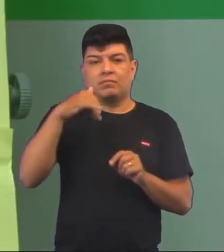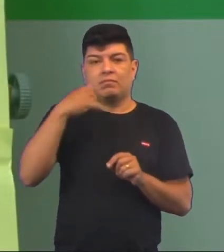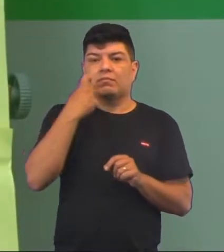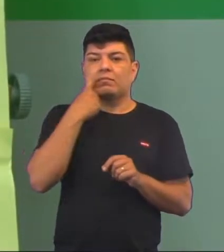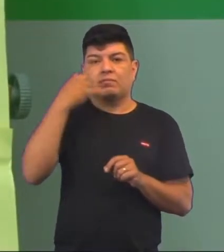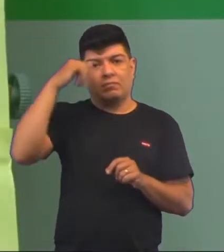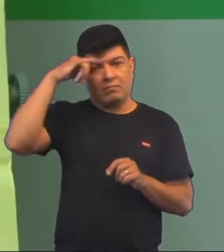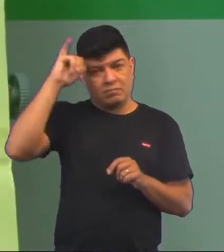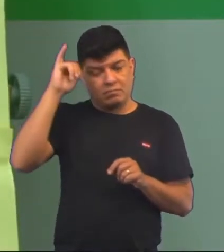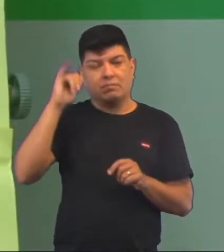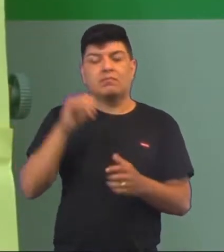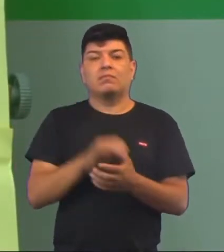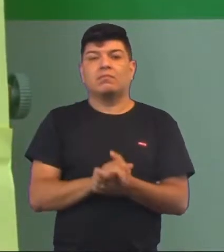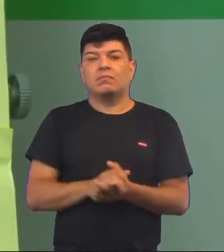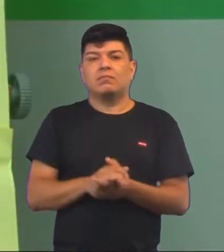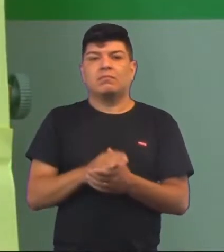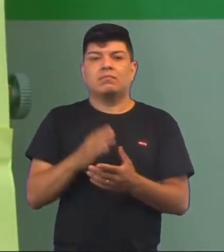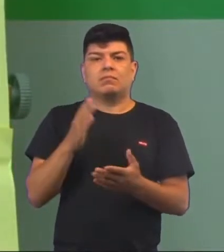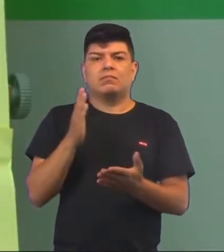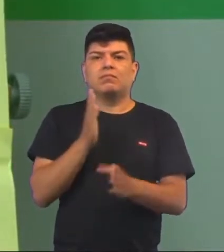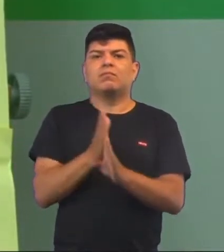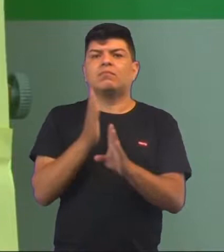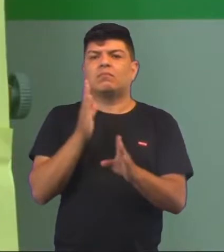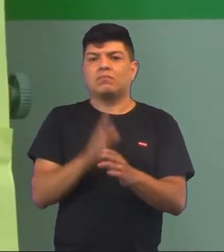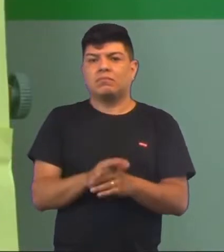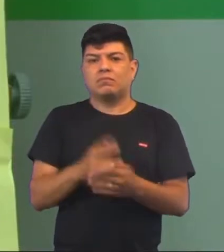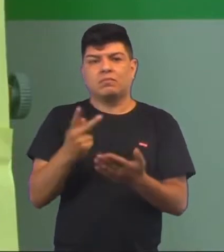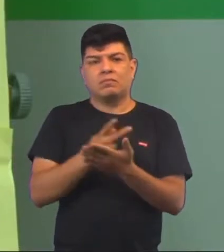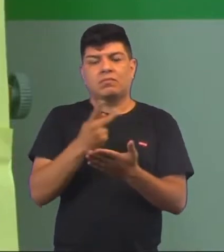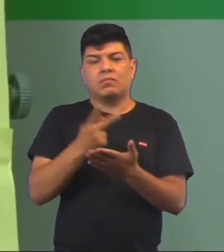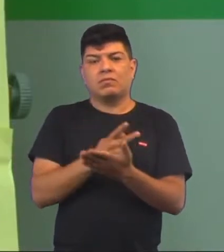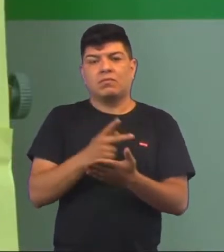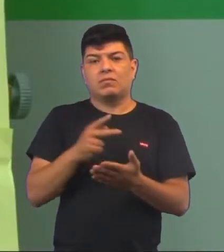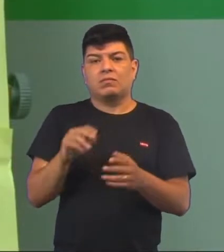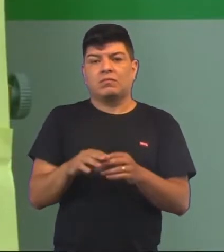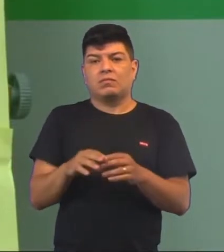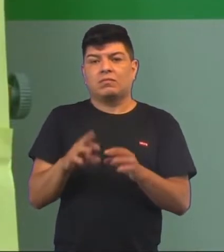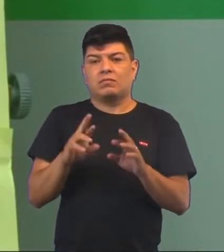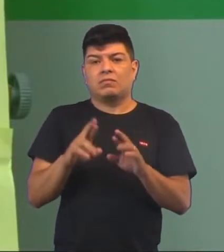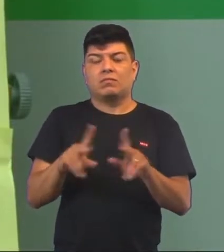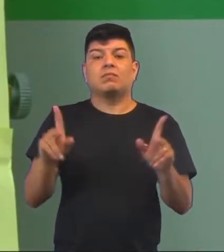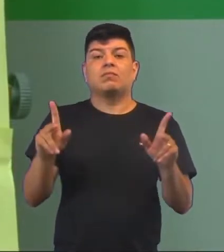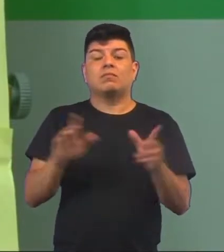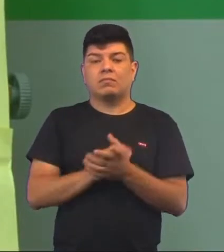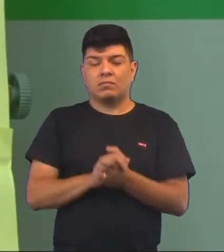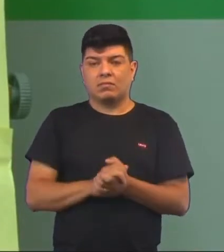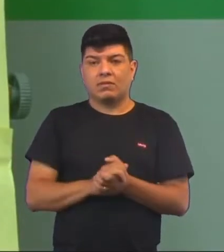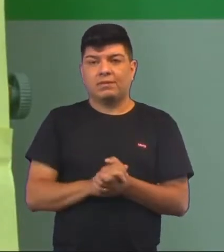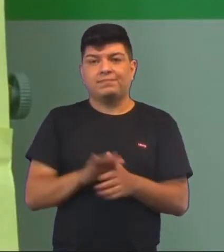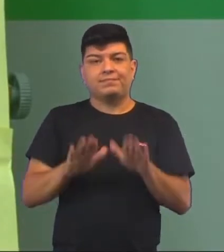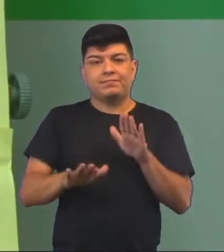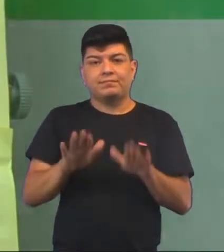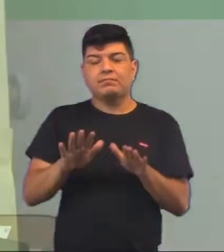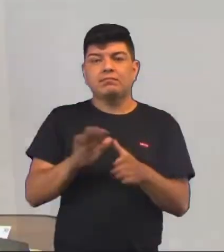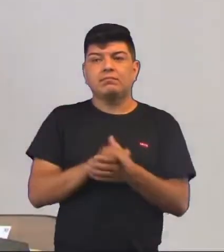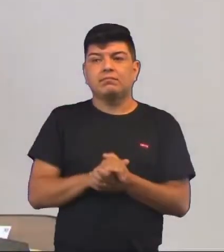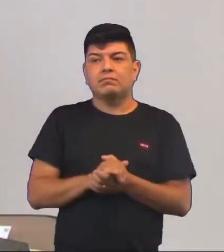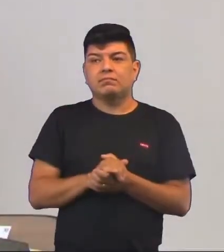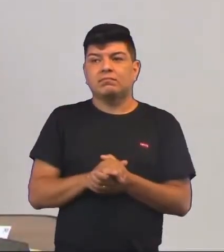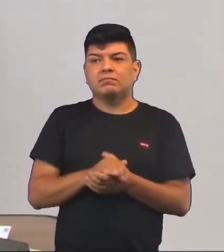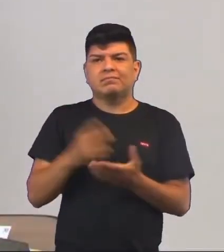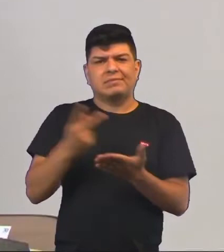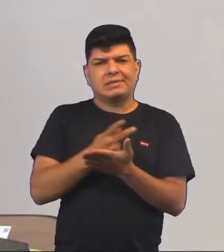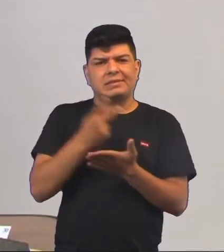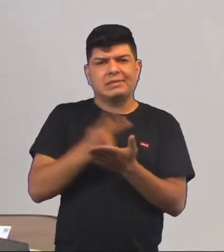foi intencional, ela foi sem querer, um erro ou uma questão de estilo? Muitas vezes a gente fala assim: ah, não